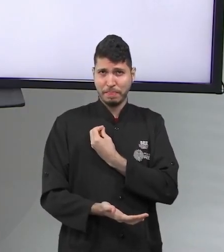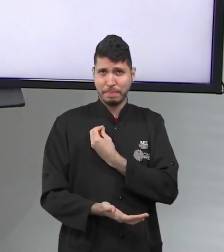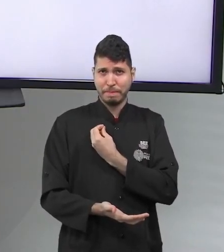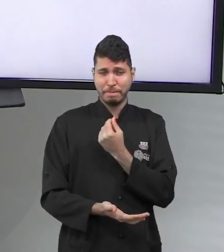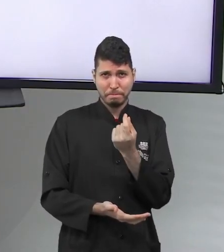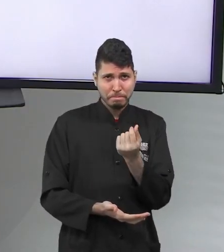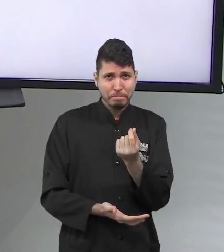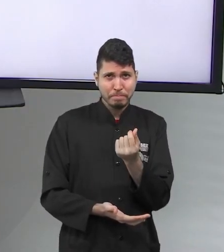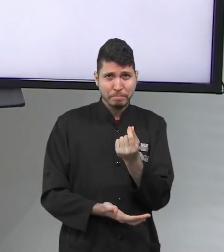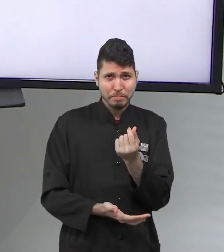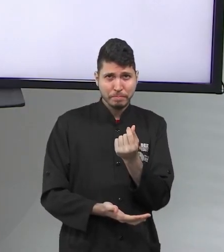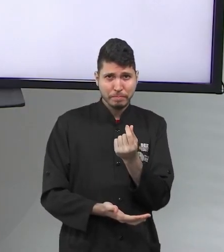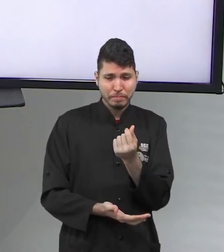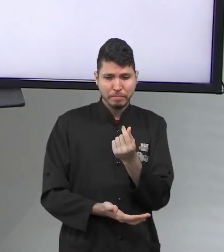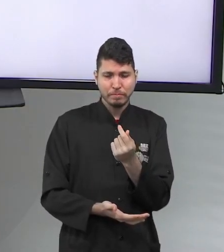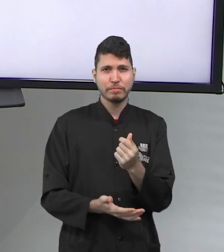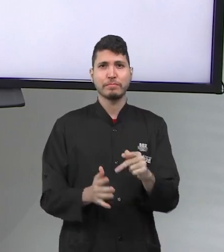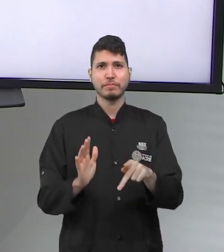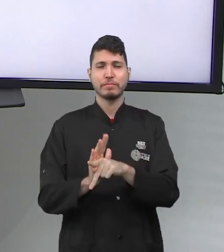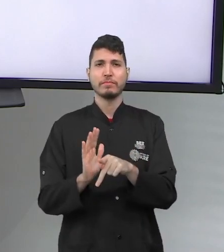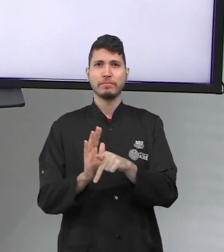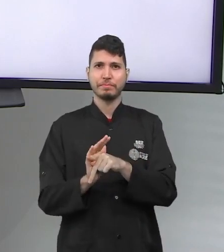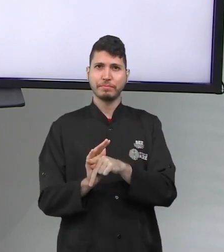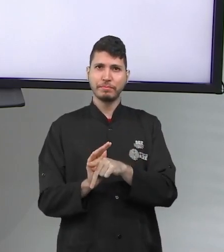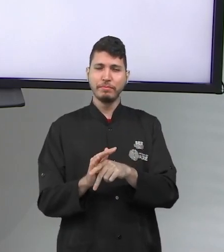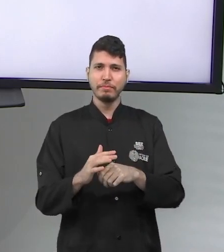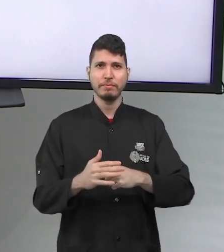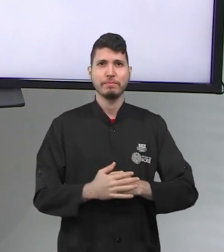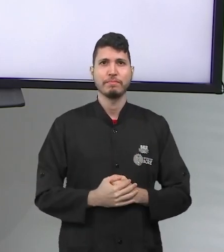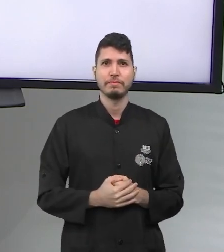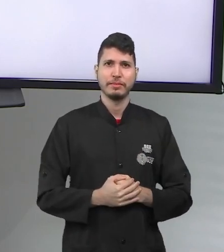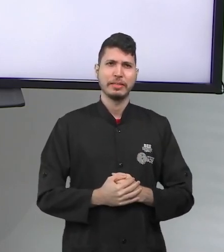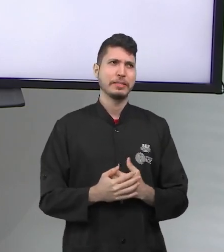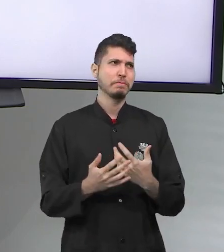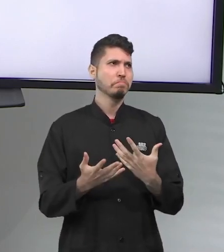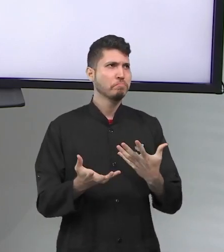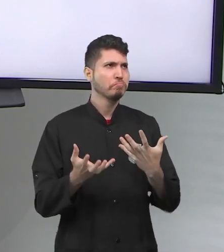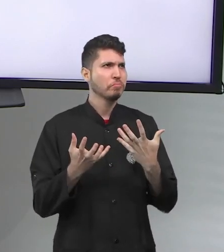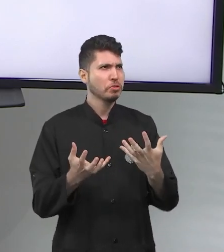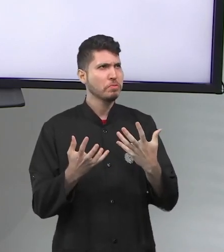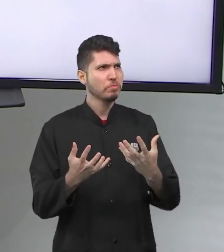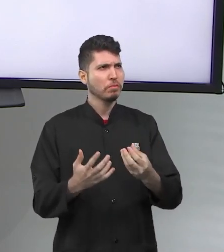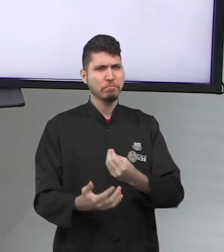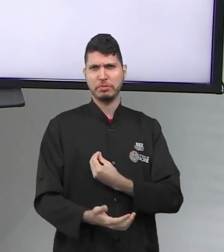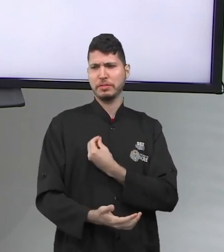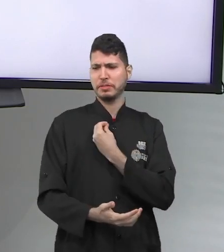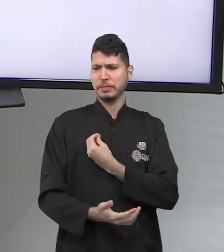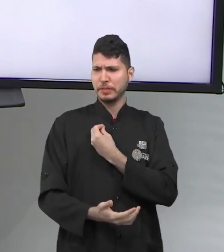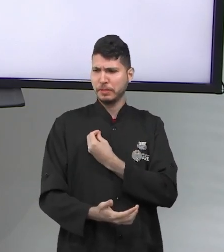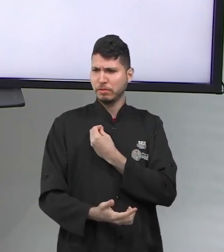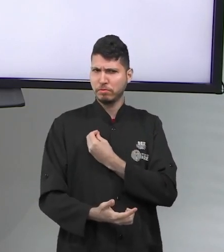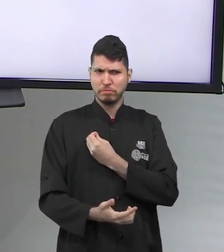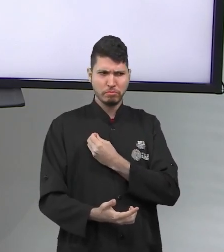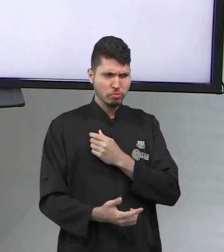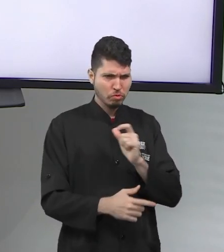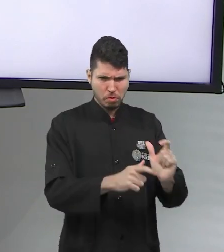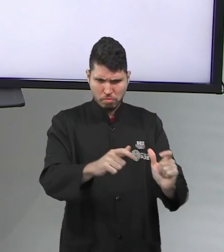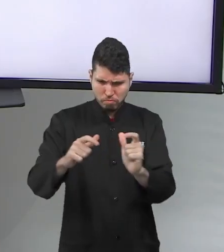isso, querem reproduzir esse estilo de vida, querem se fazer presentes em